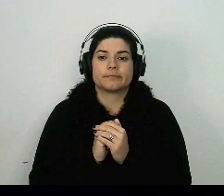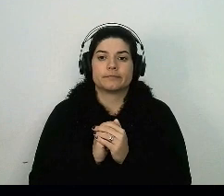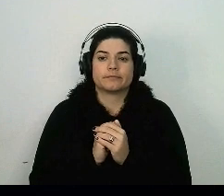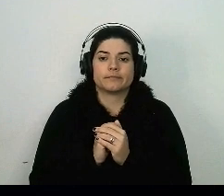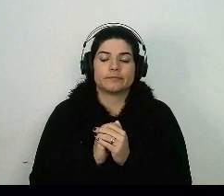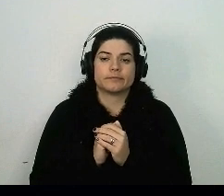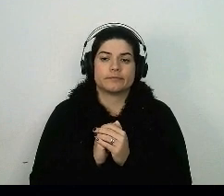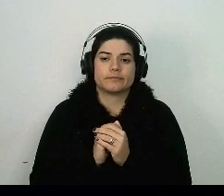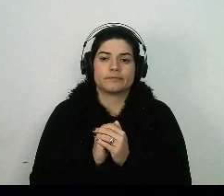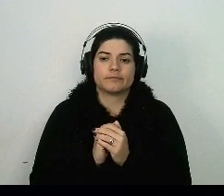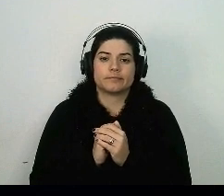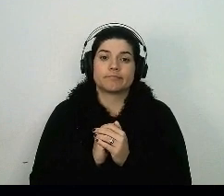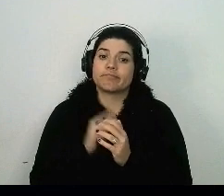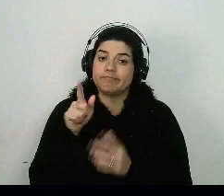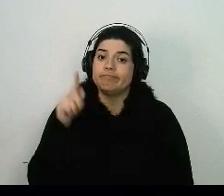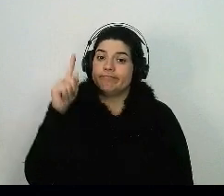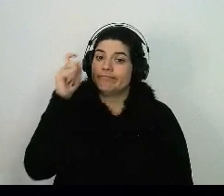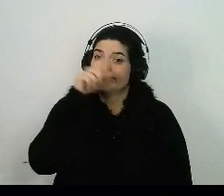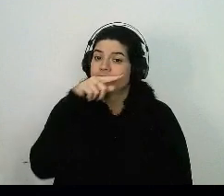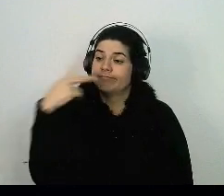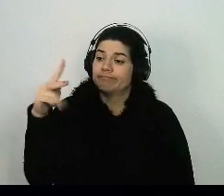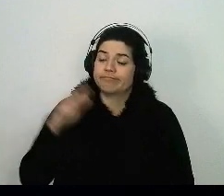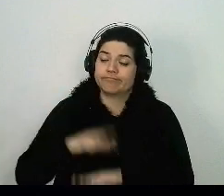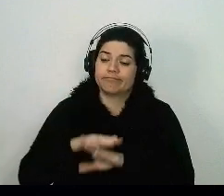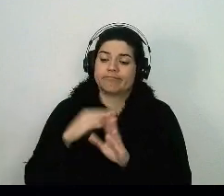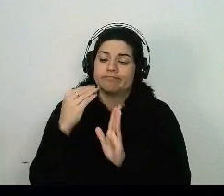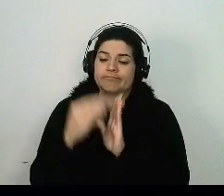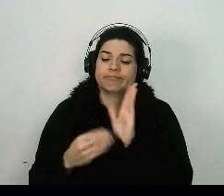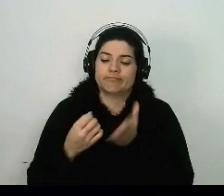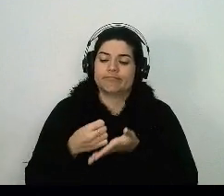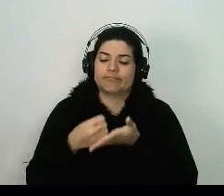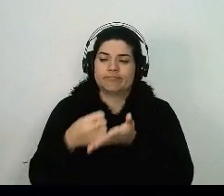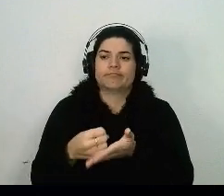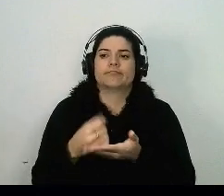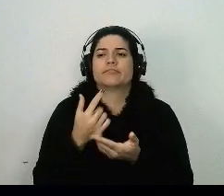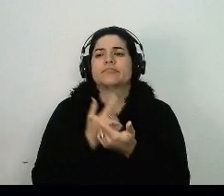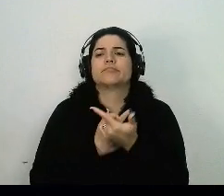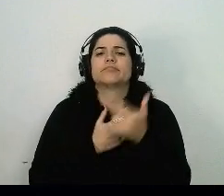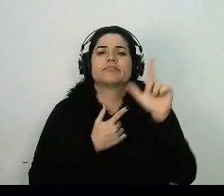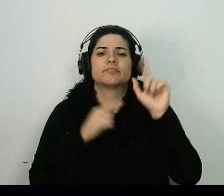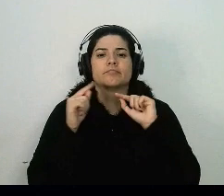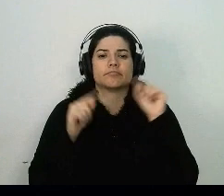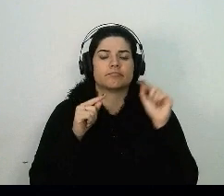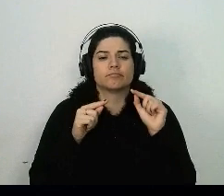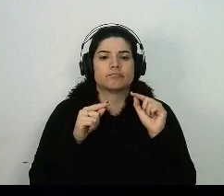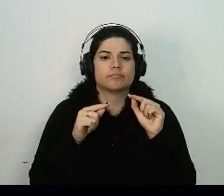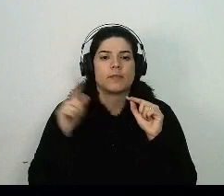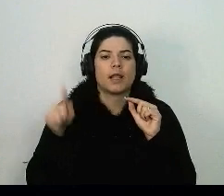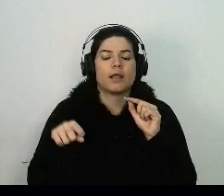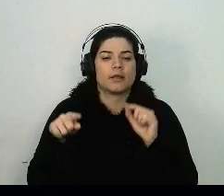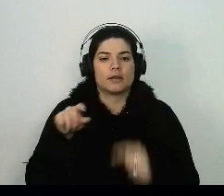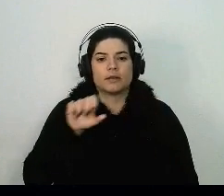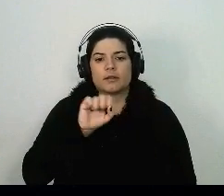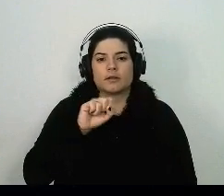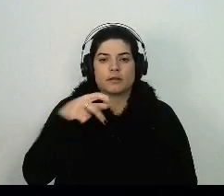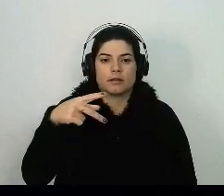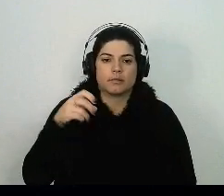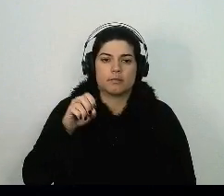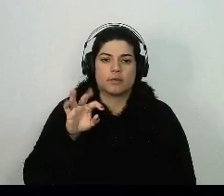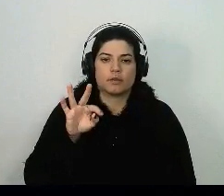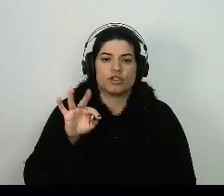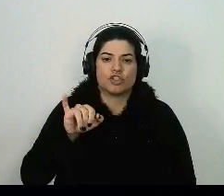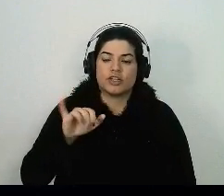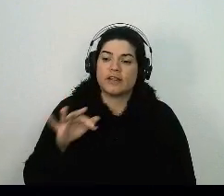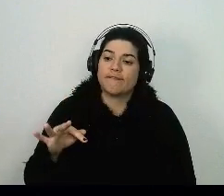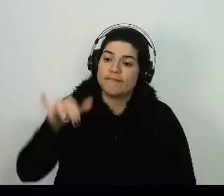é um desafio para o design entregar. O outro, no caso, é o Spotify e Netflix, né? O Spotify e Netflix, o que acontece? Eles têm uma